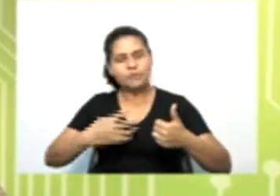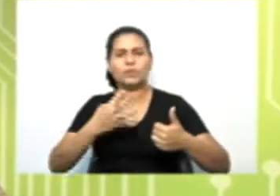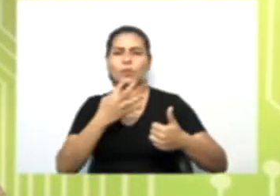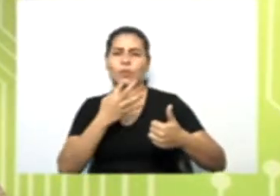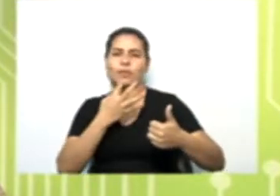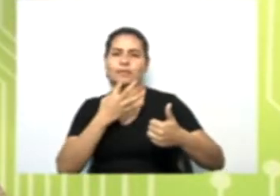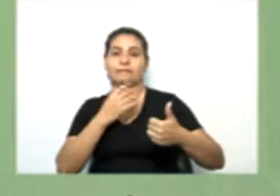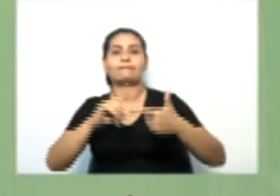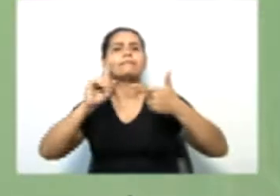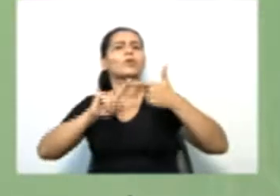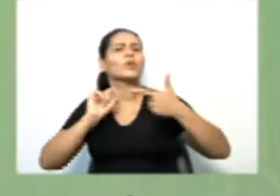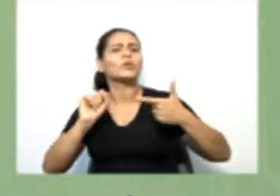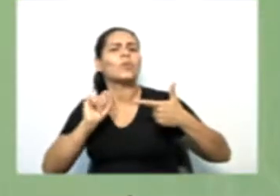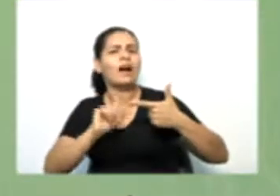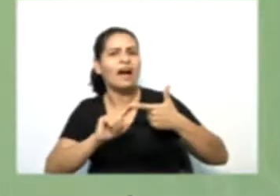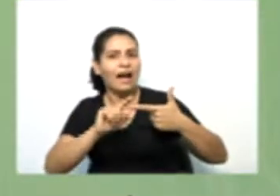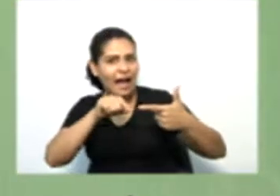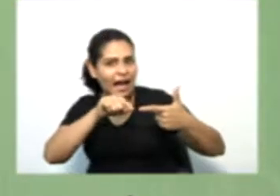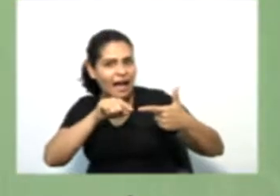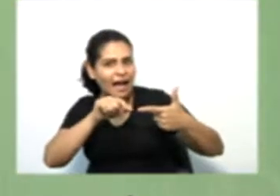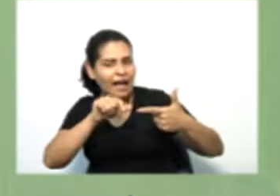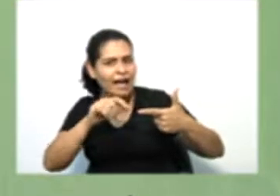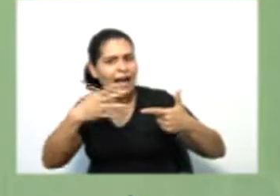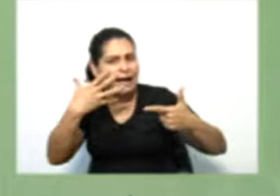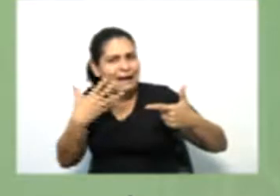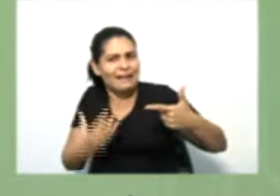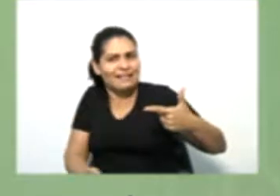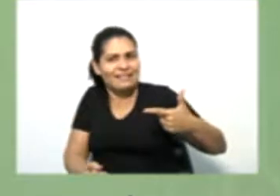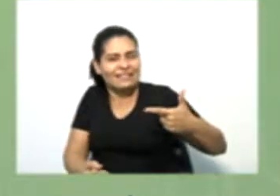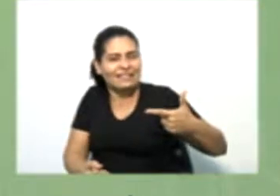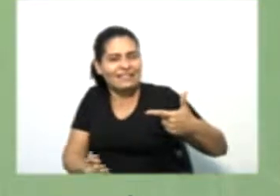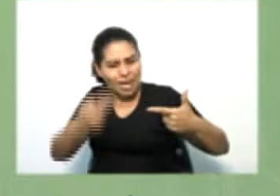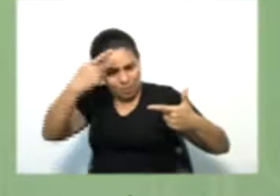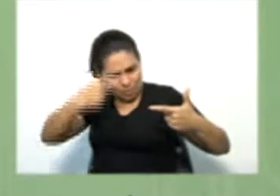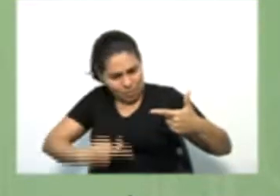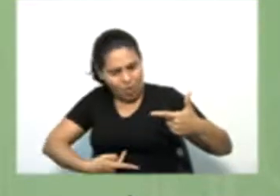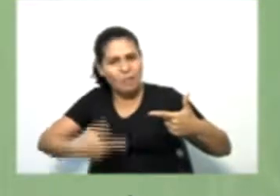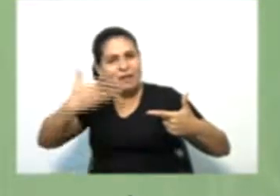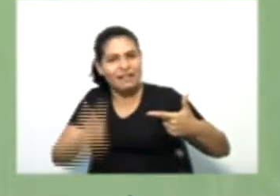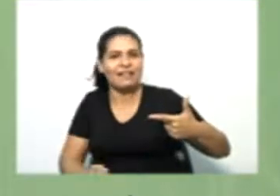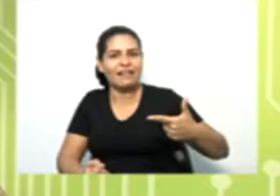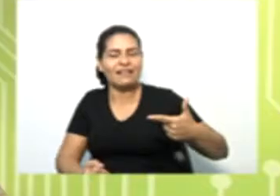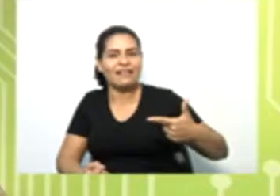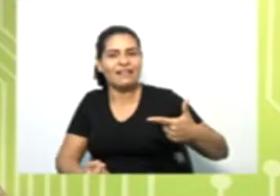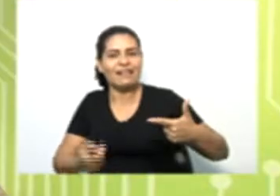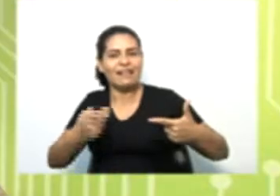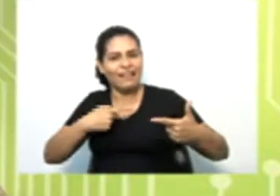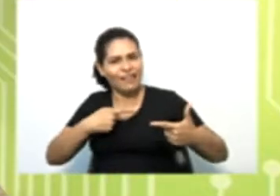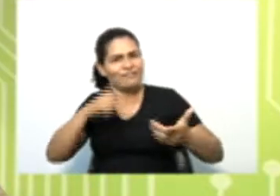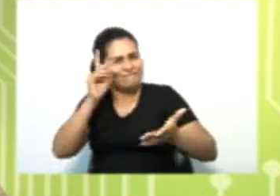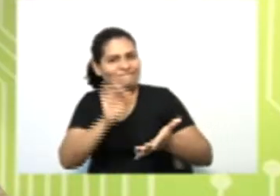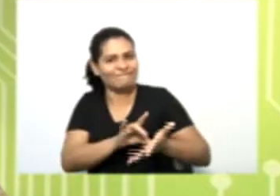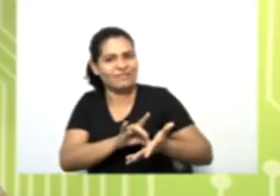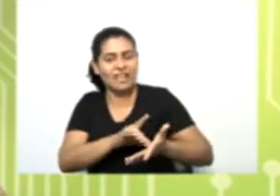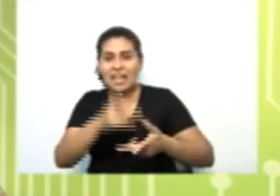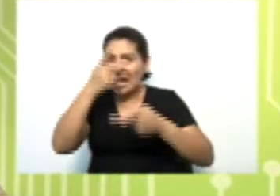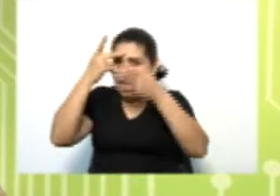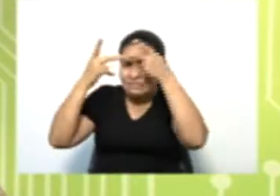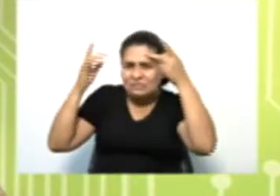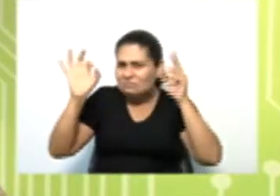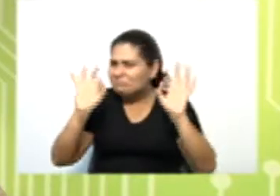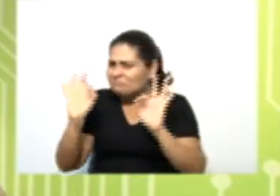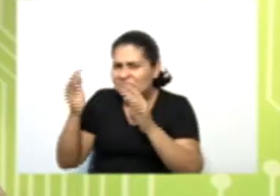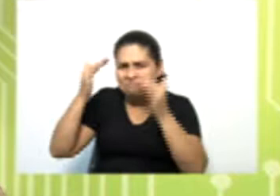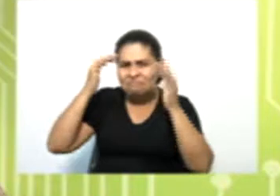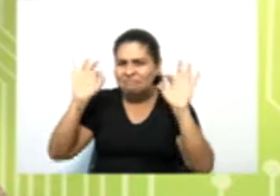autoestima. Outro, tem ali a autoaceitação. É você se aceitar com você mesmo. Tem pessoas que não